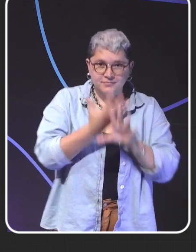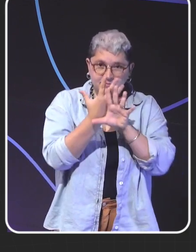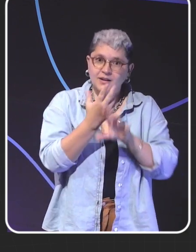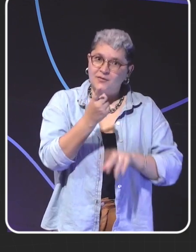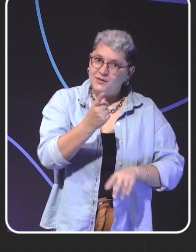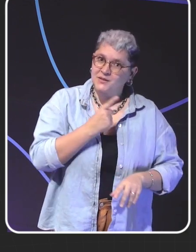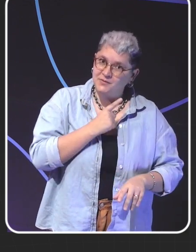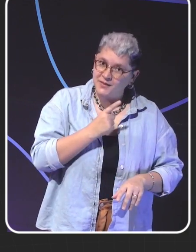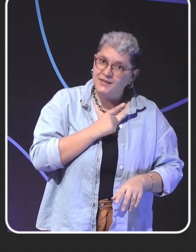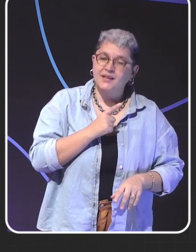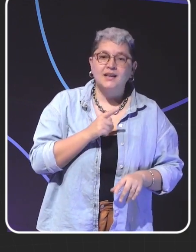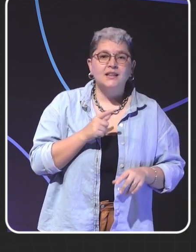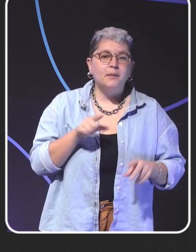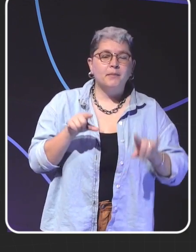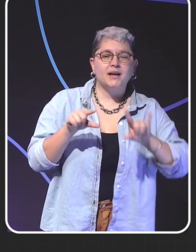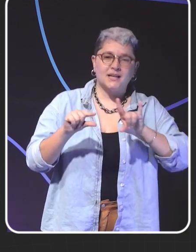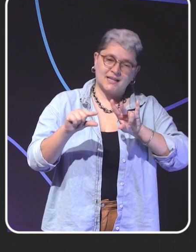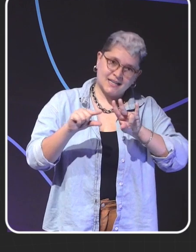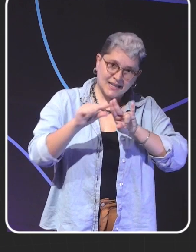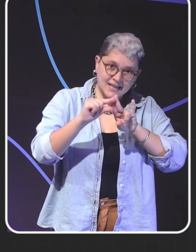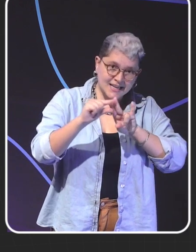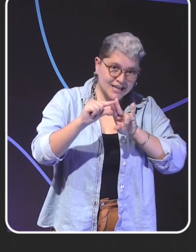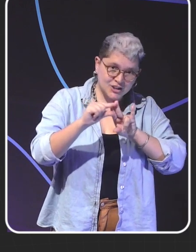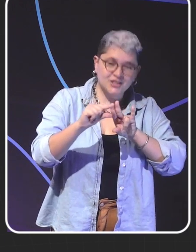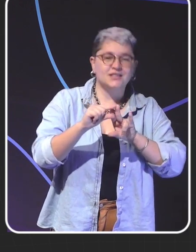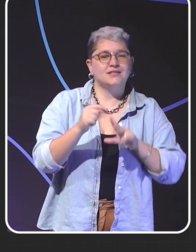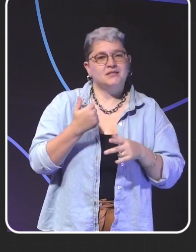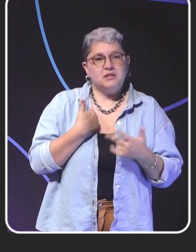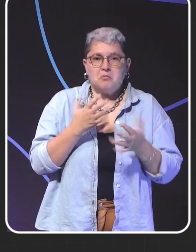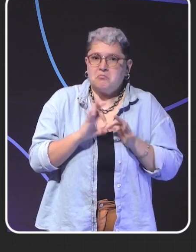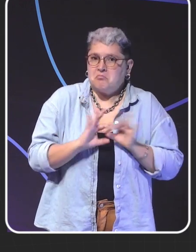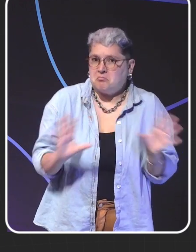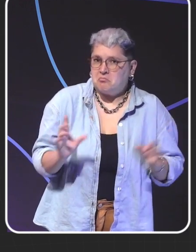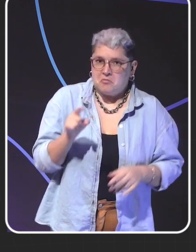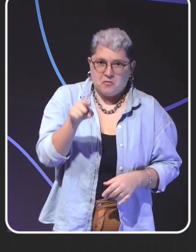ter acesso ao meu LinkedIn e eu fico super à disposição para tirar qualquer